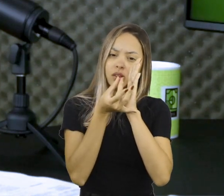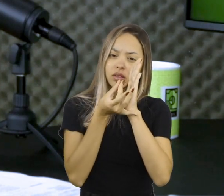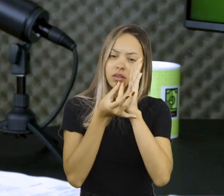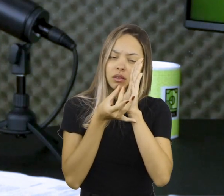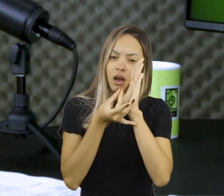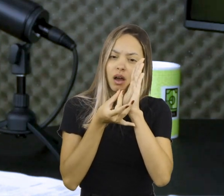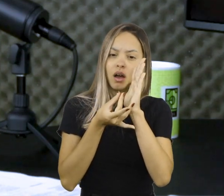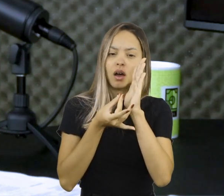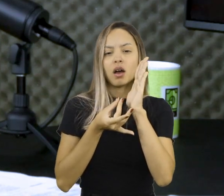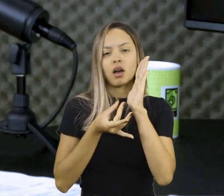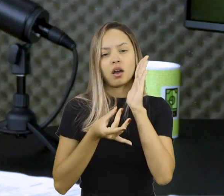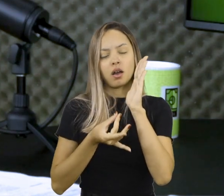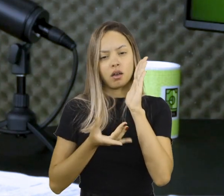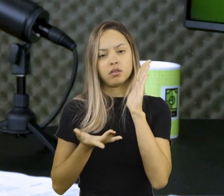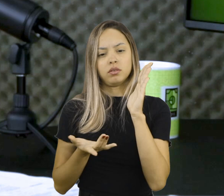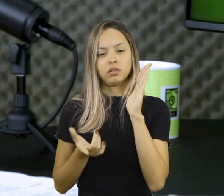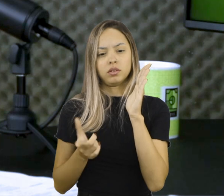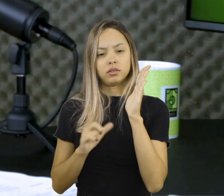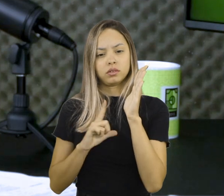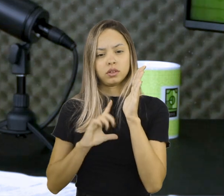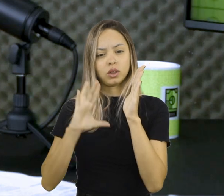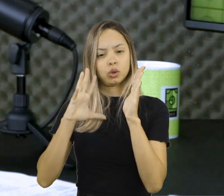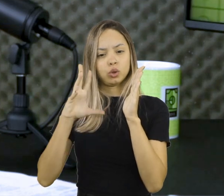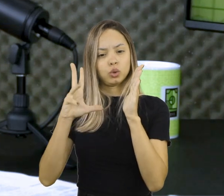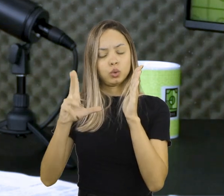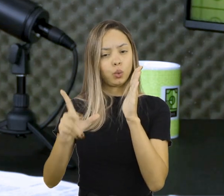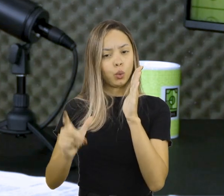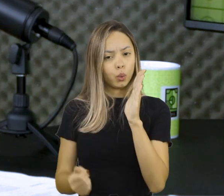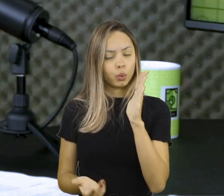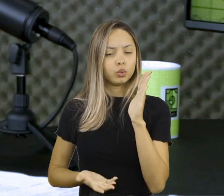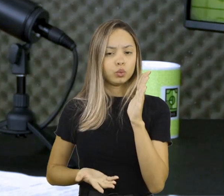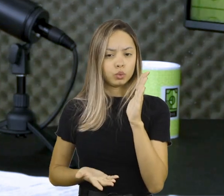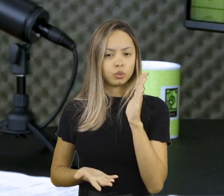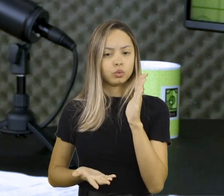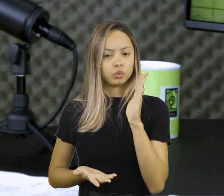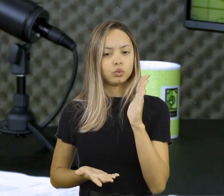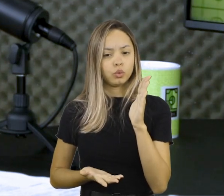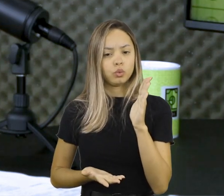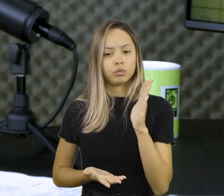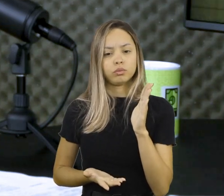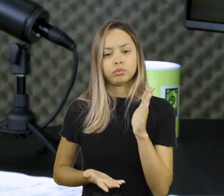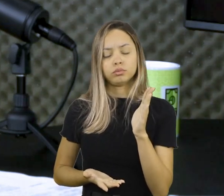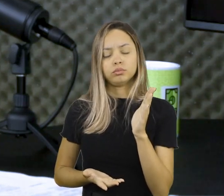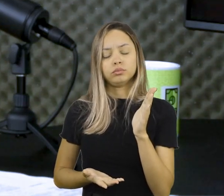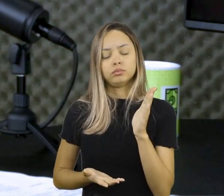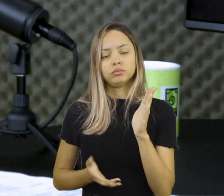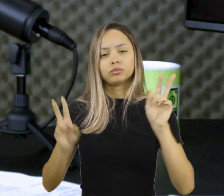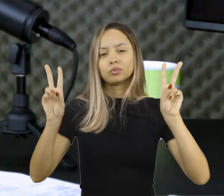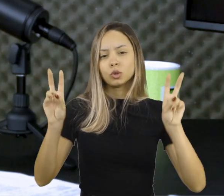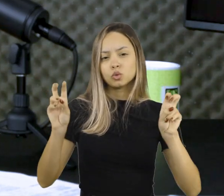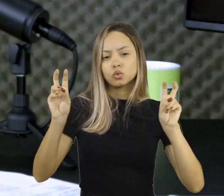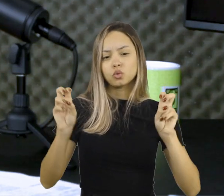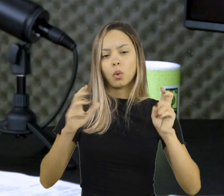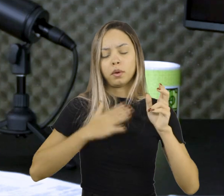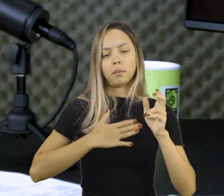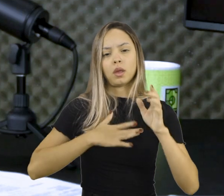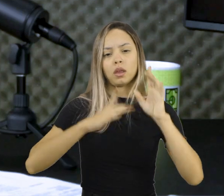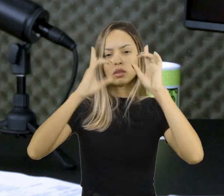miopia astigmatismo tem corectopia que é o deslocamento da Íris